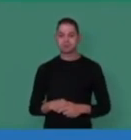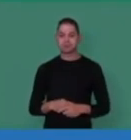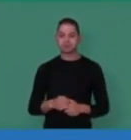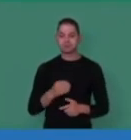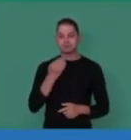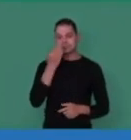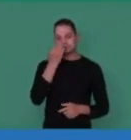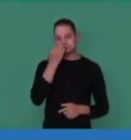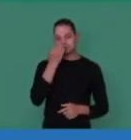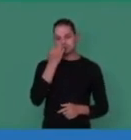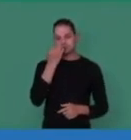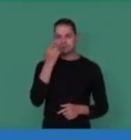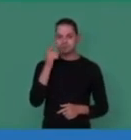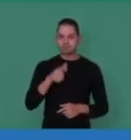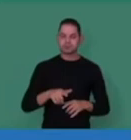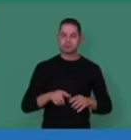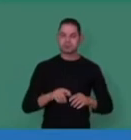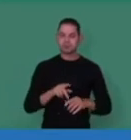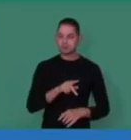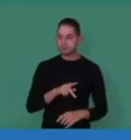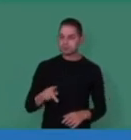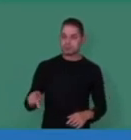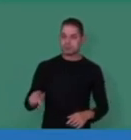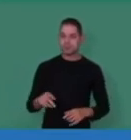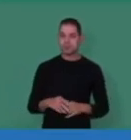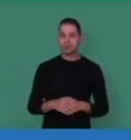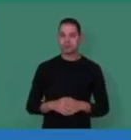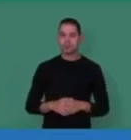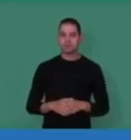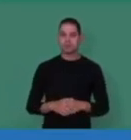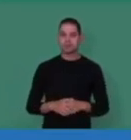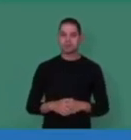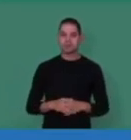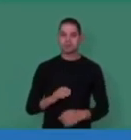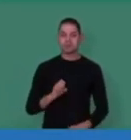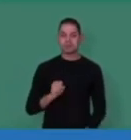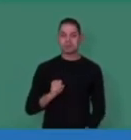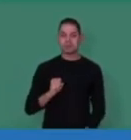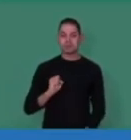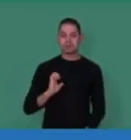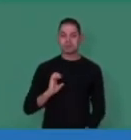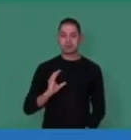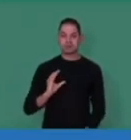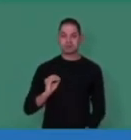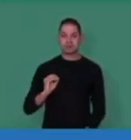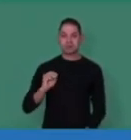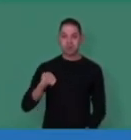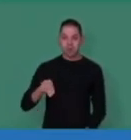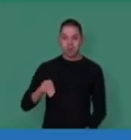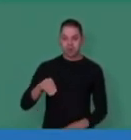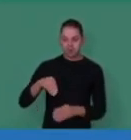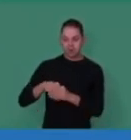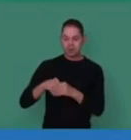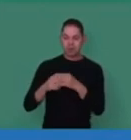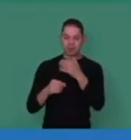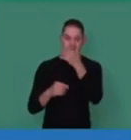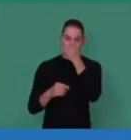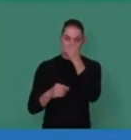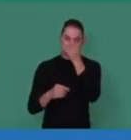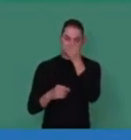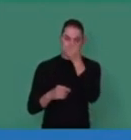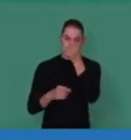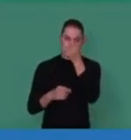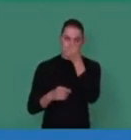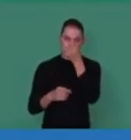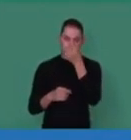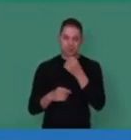eu repito, o sujeito ali na SECOM, ele consegue pôr